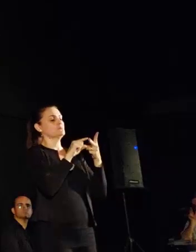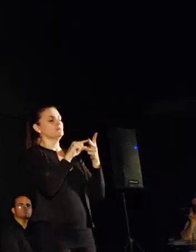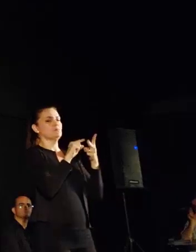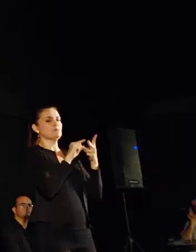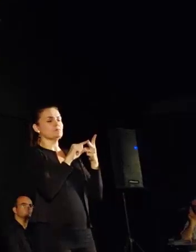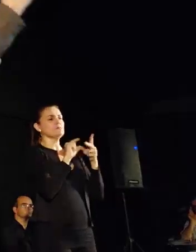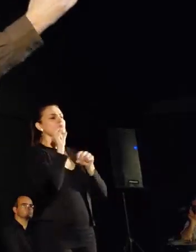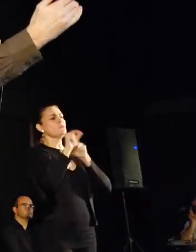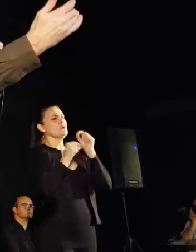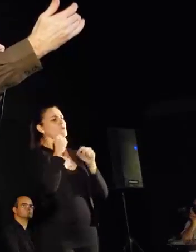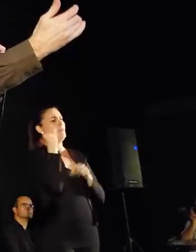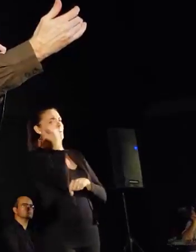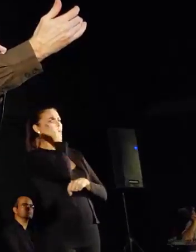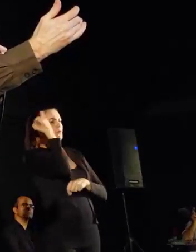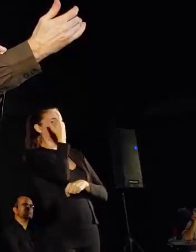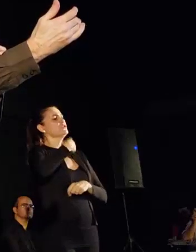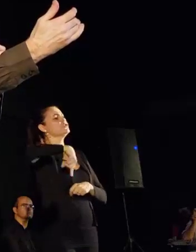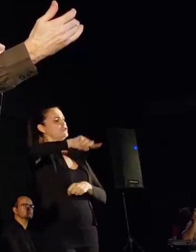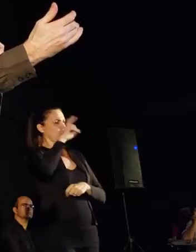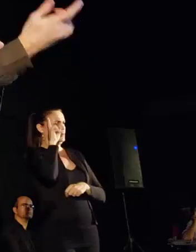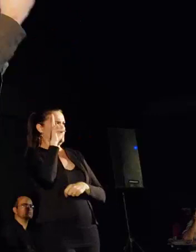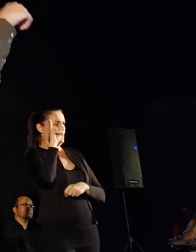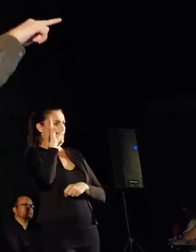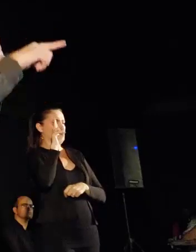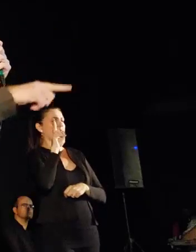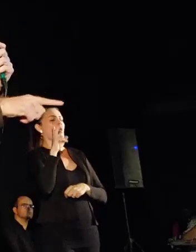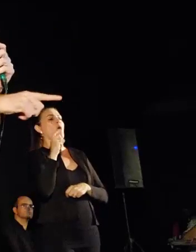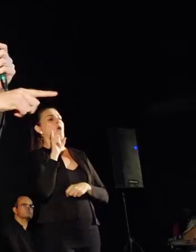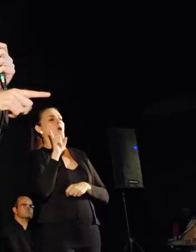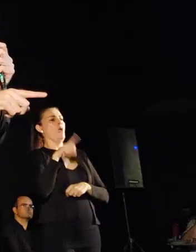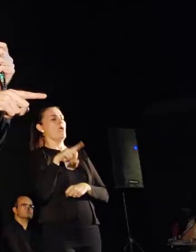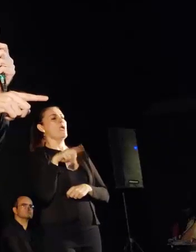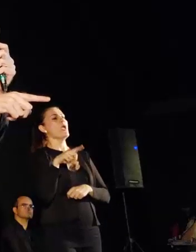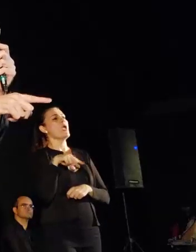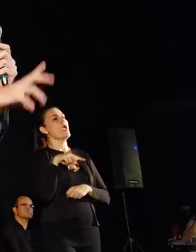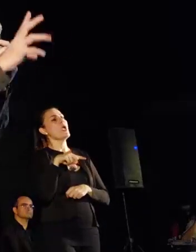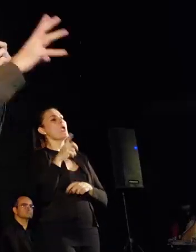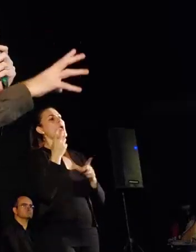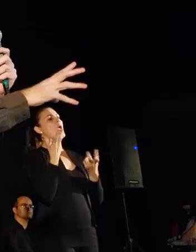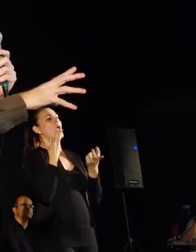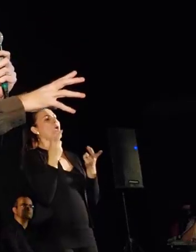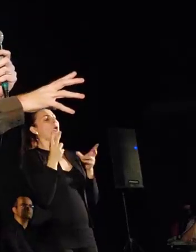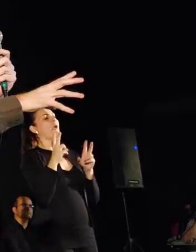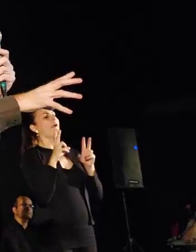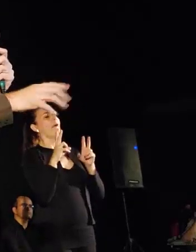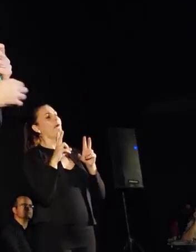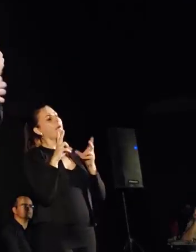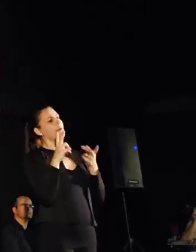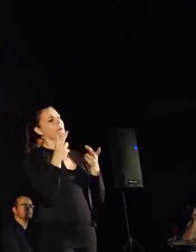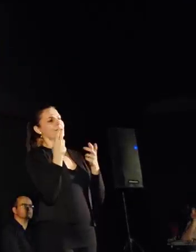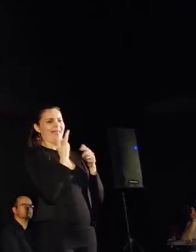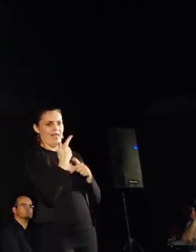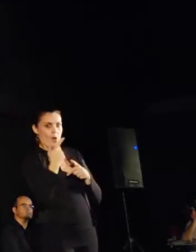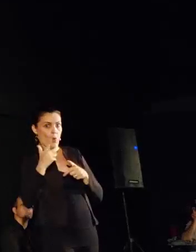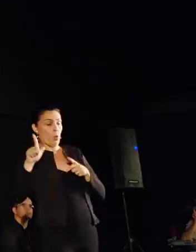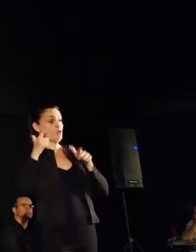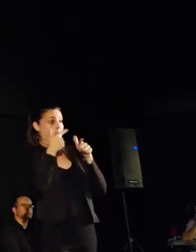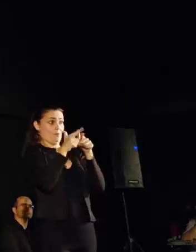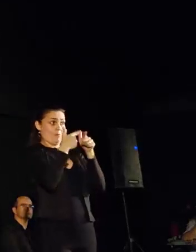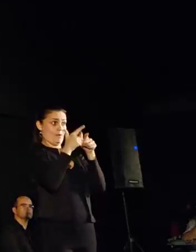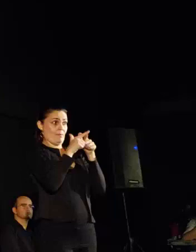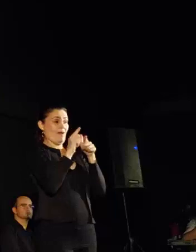que no interior deste horizonte, a questão fundamental é outra. Não